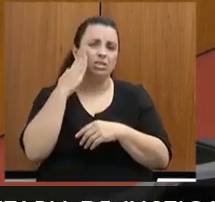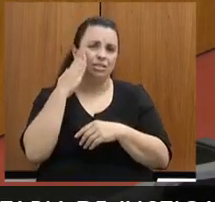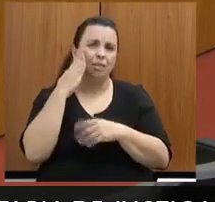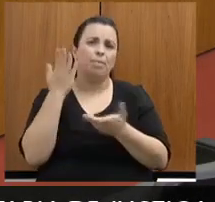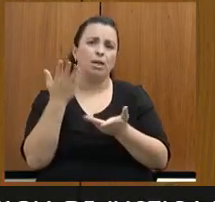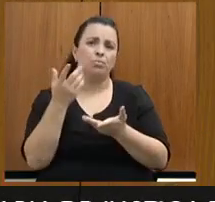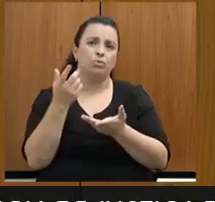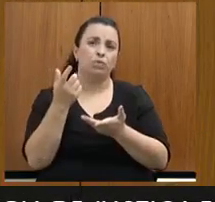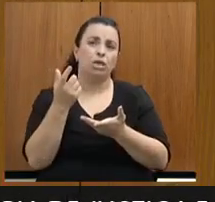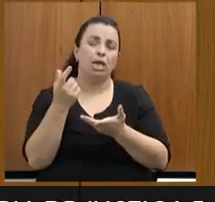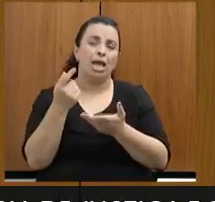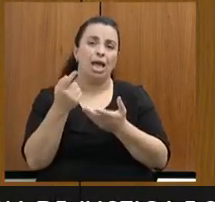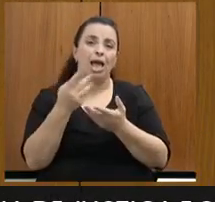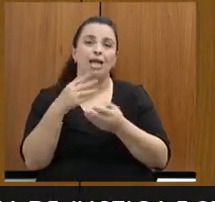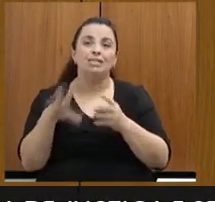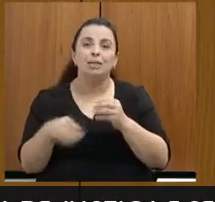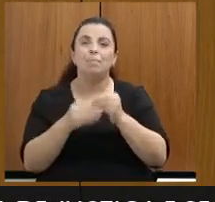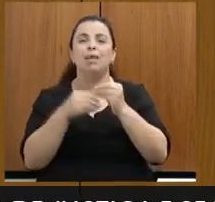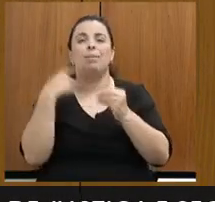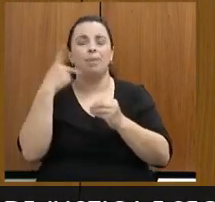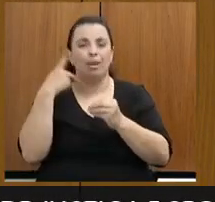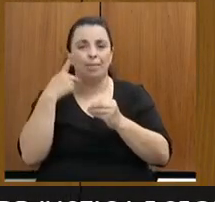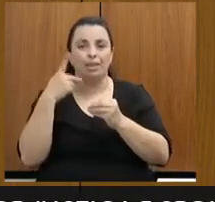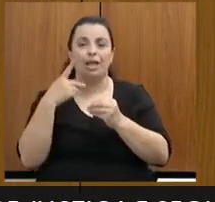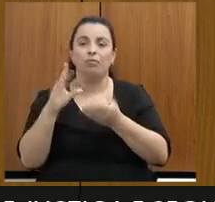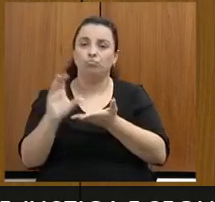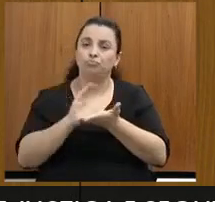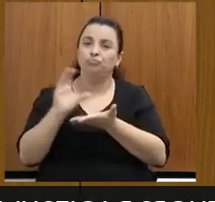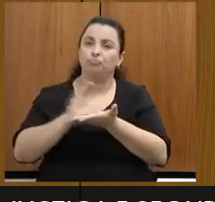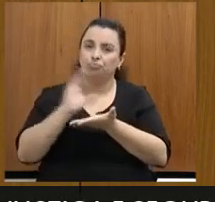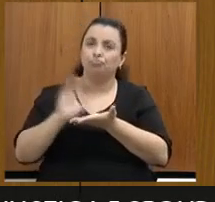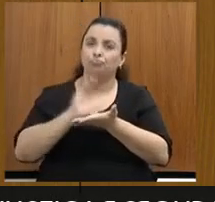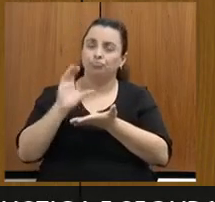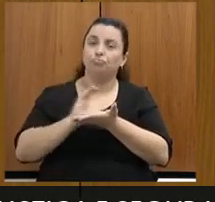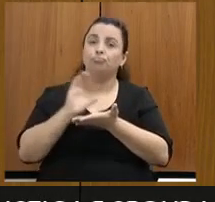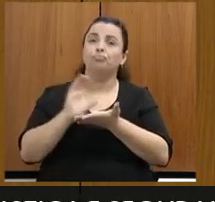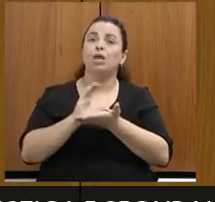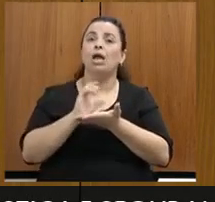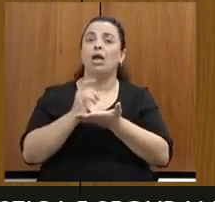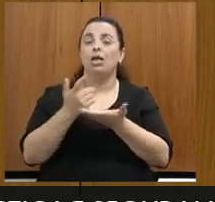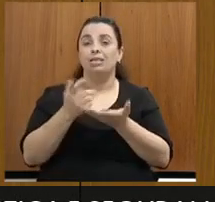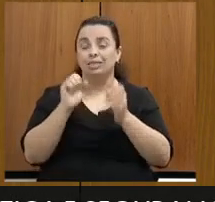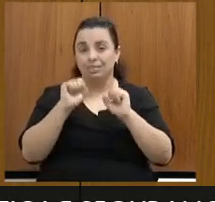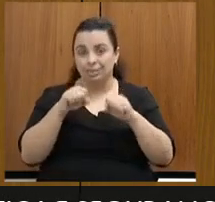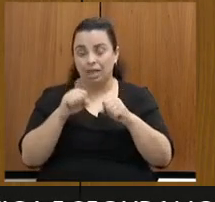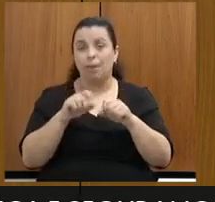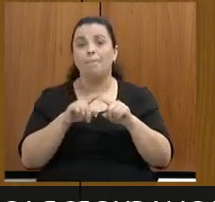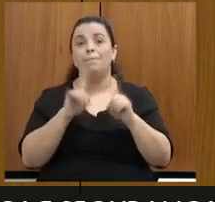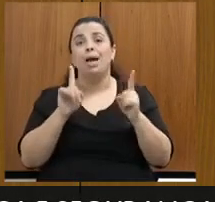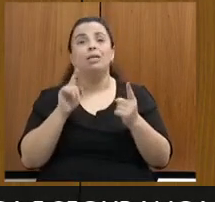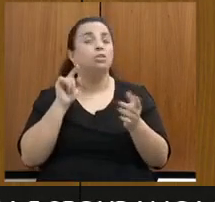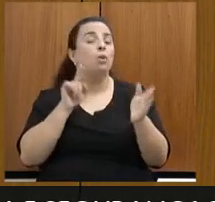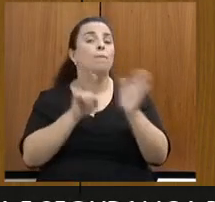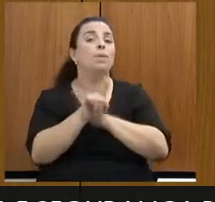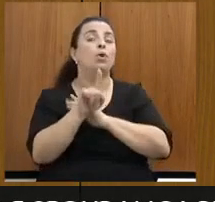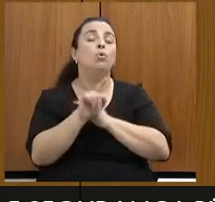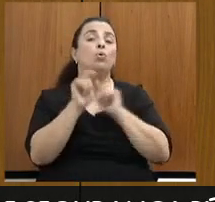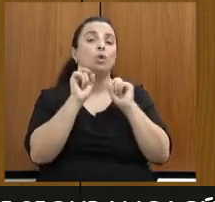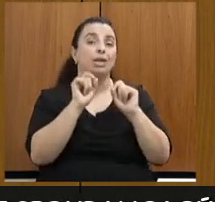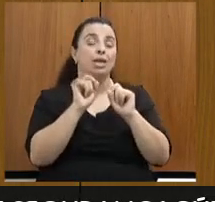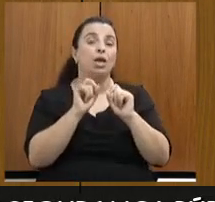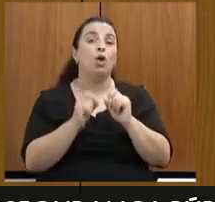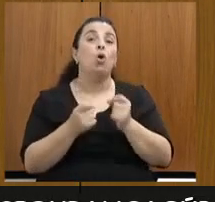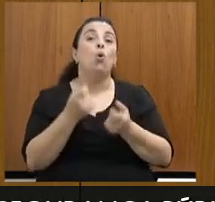vultuosas federais ou círculos de convênio mas a pergunta objetiva Foi quanto de